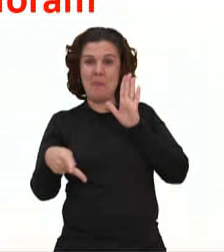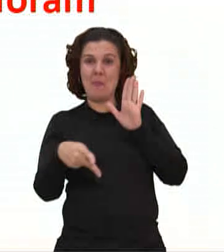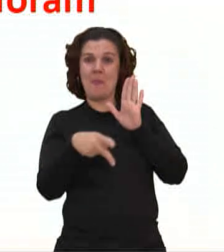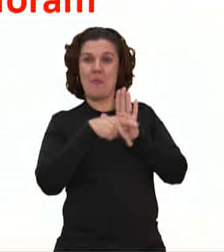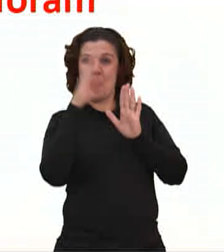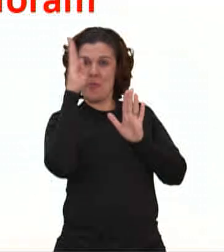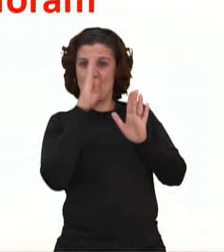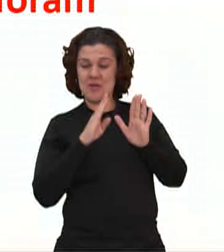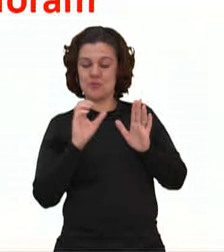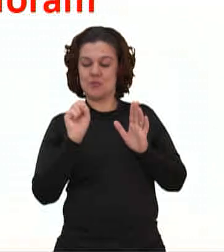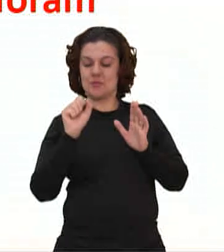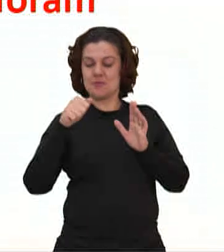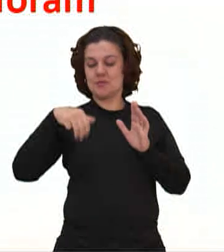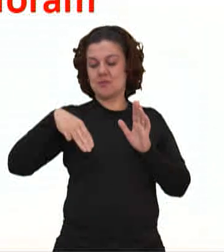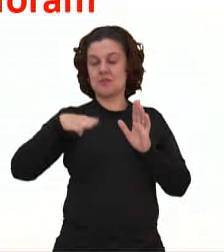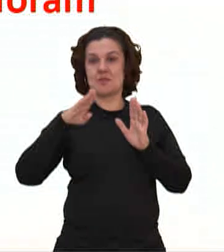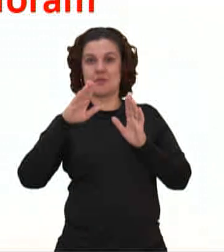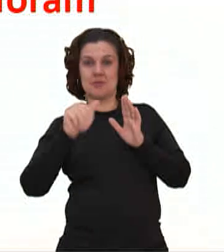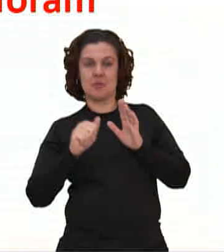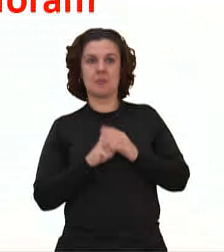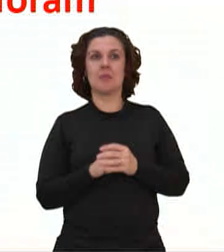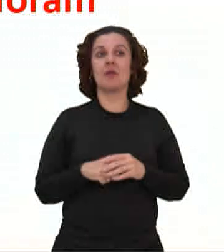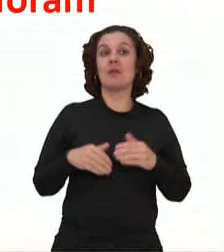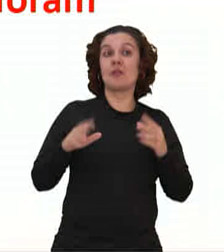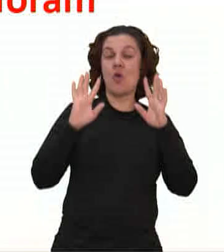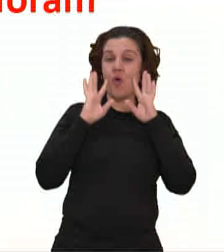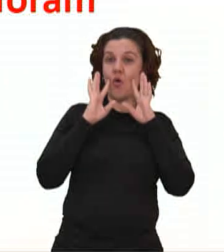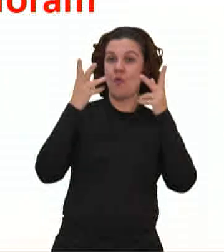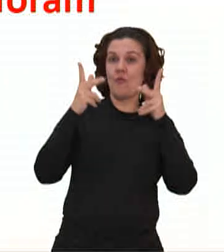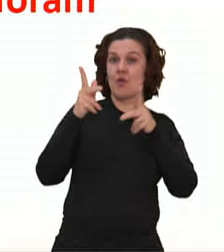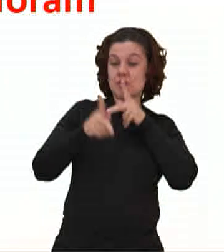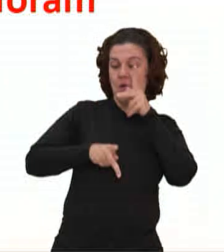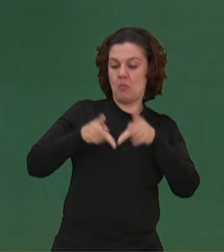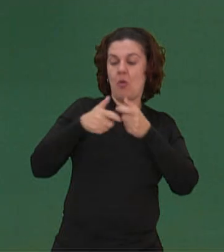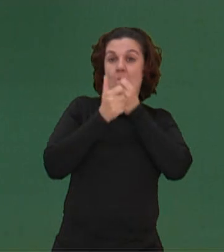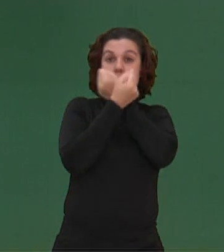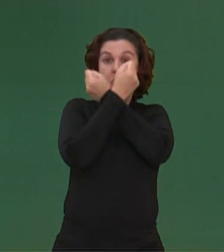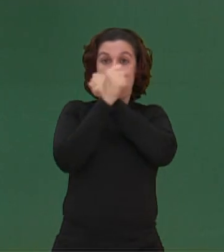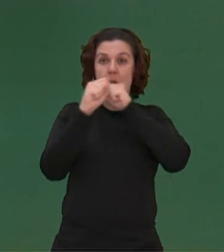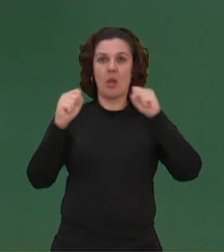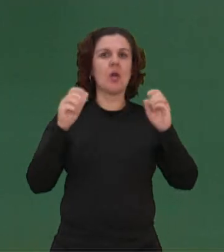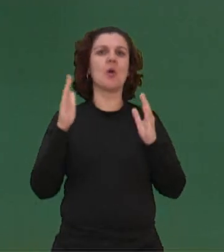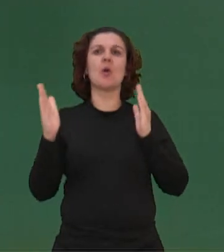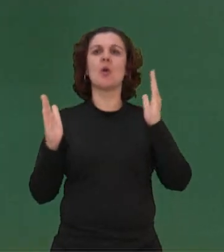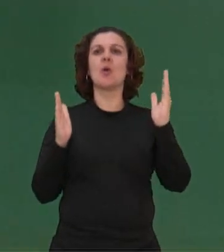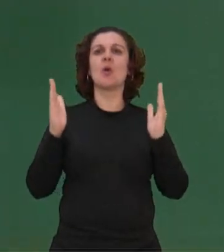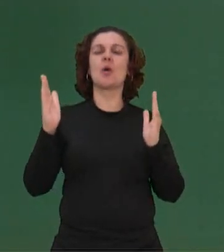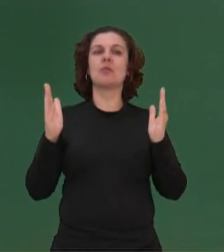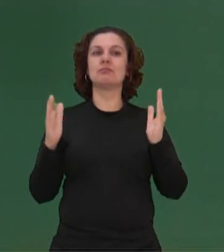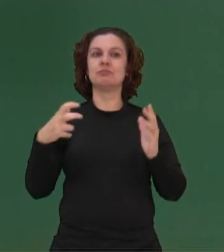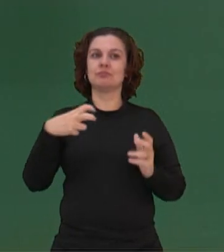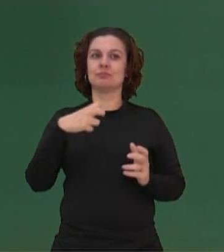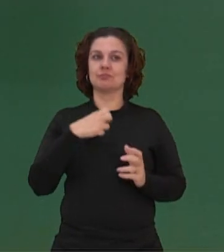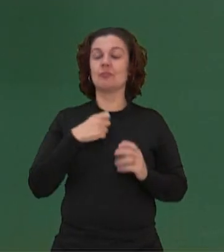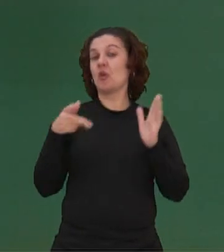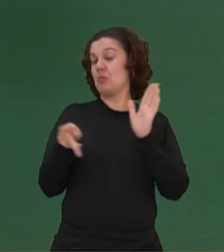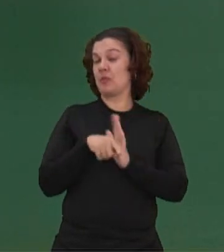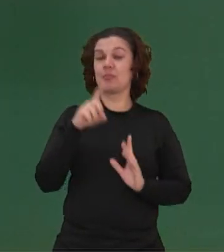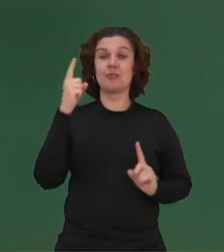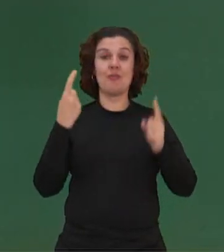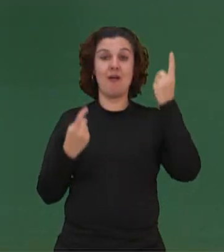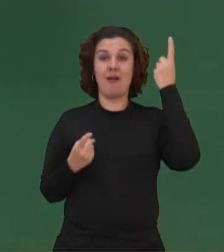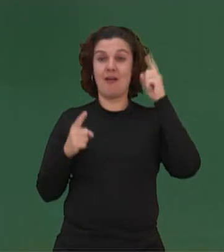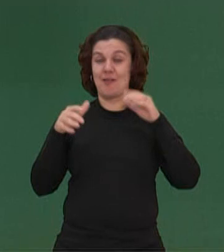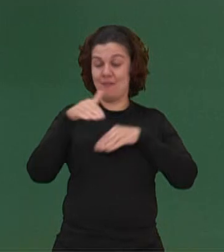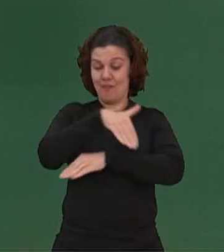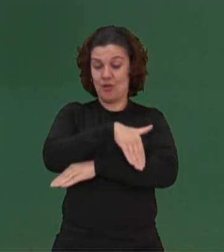genuinamente brasileiro. E qual festa popular ganhou muita força durante o governo Getúlio Vargas? Os carnavais de